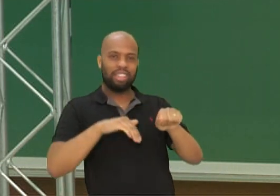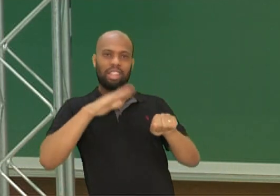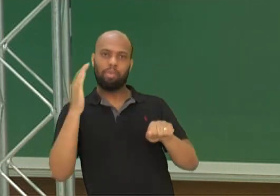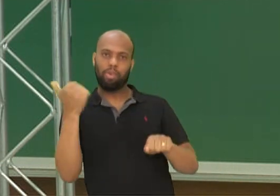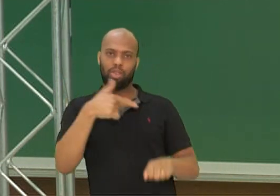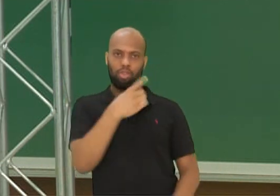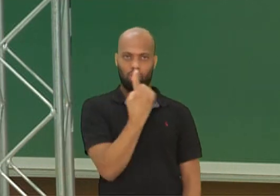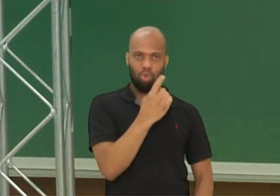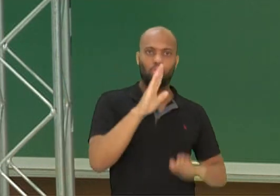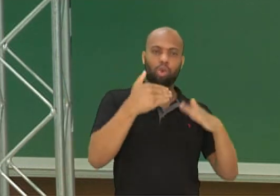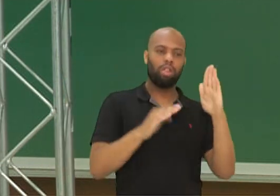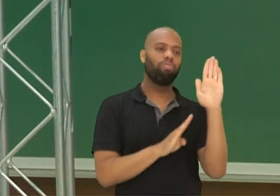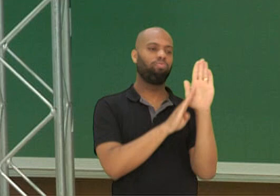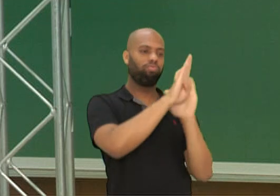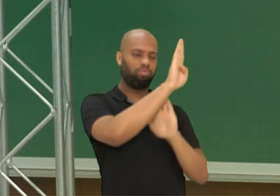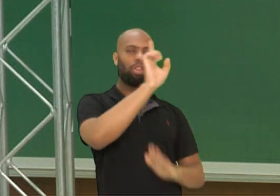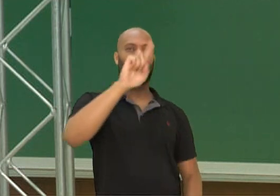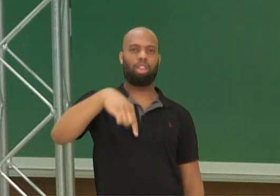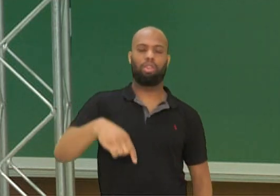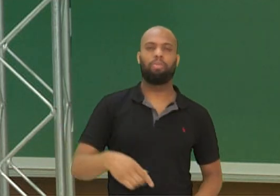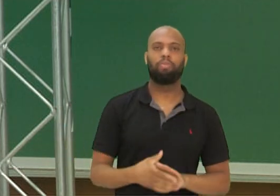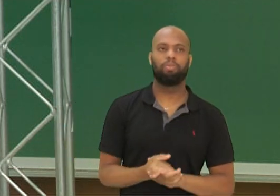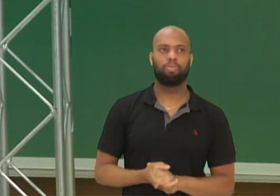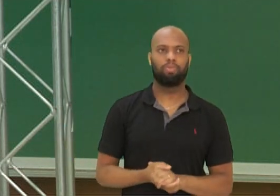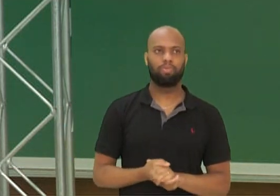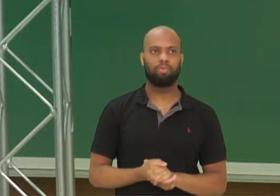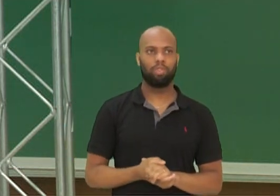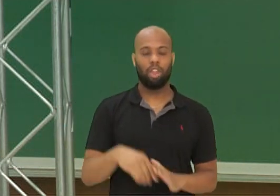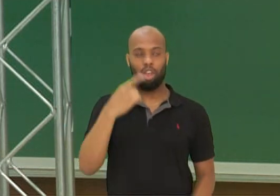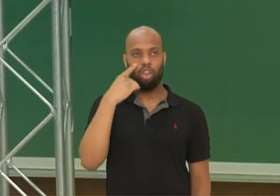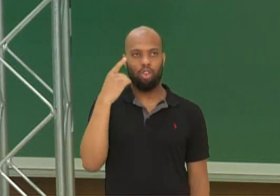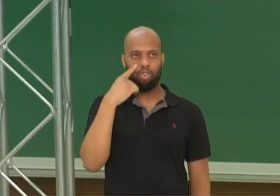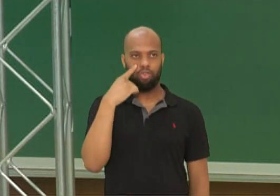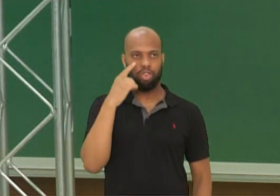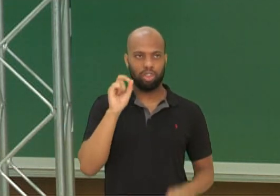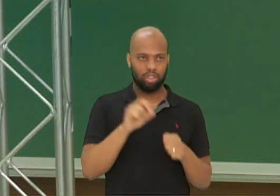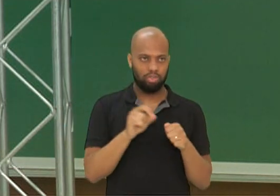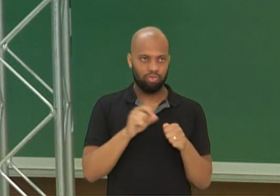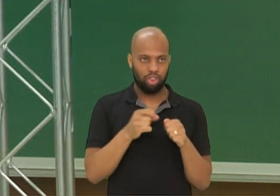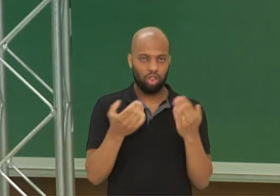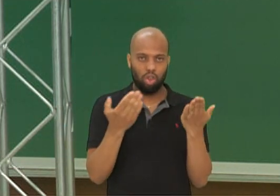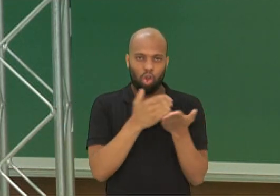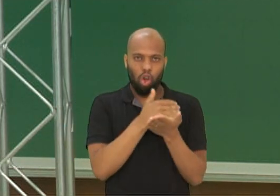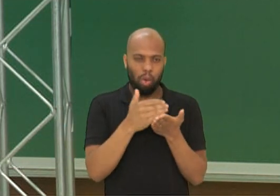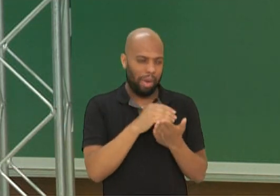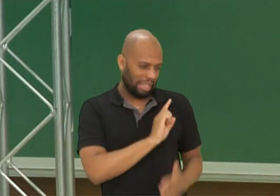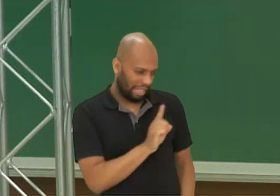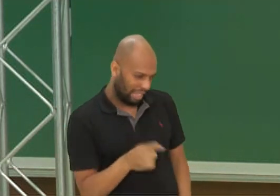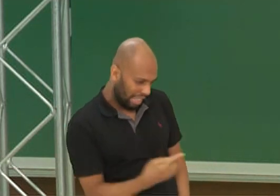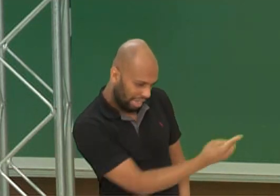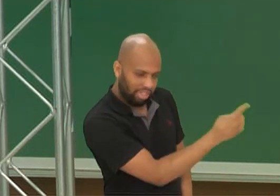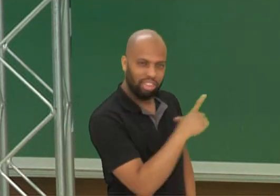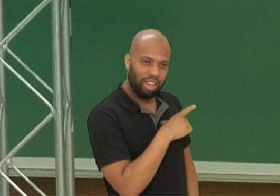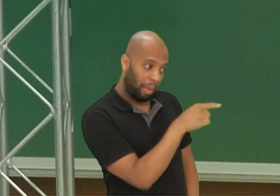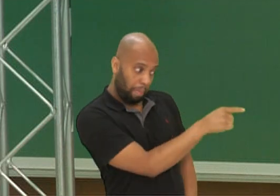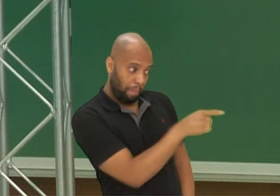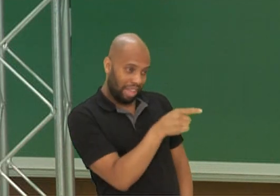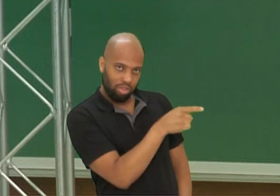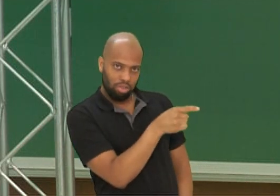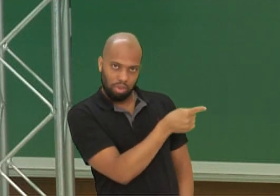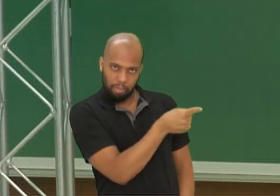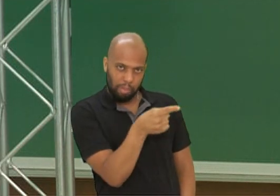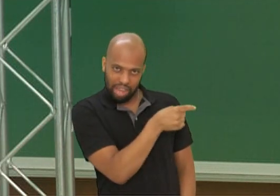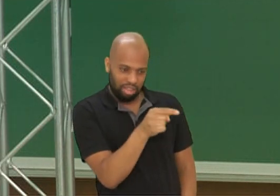Então, o gráfico é crescente. Olha só, vai ligando os pontos. Vem lá de menos infinito para